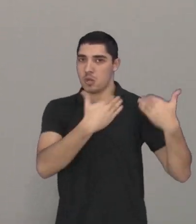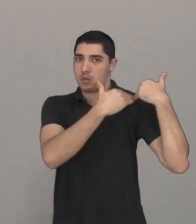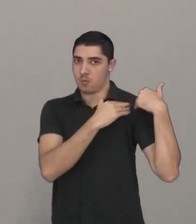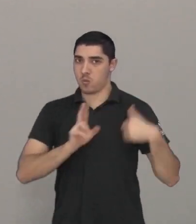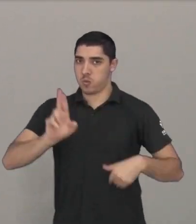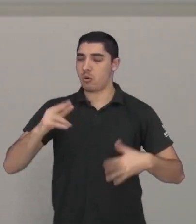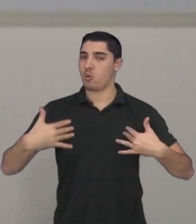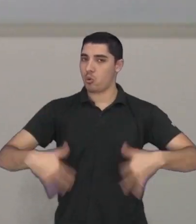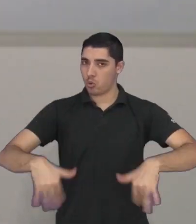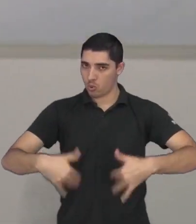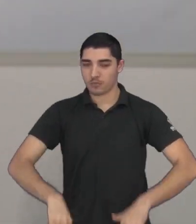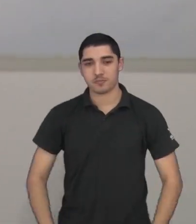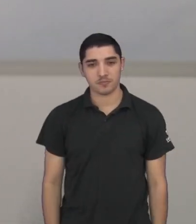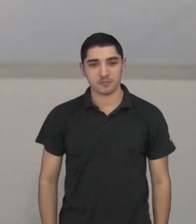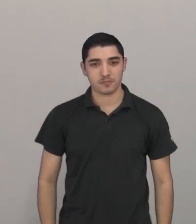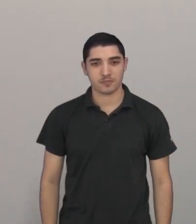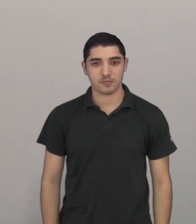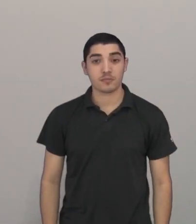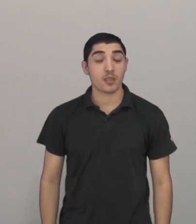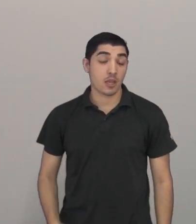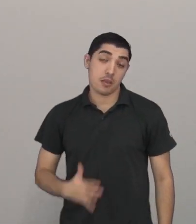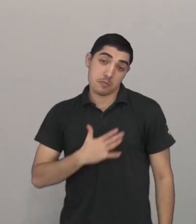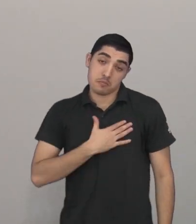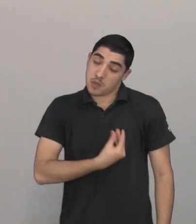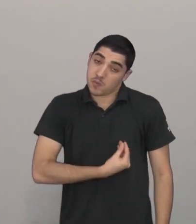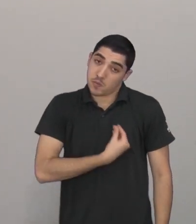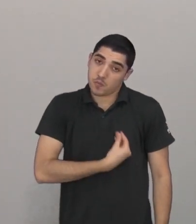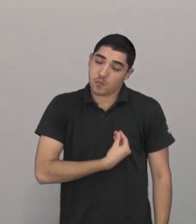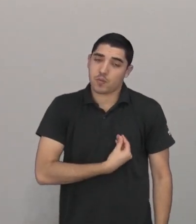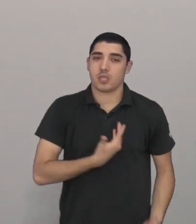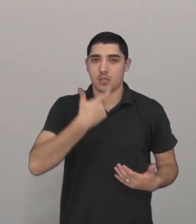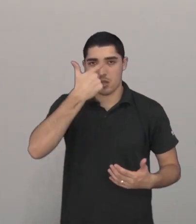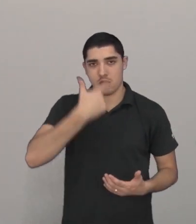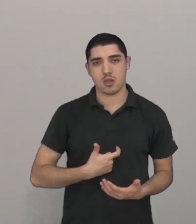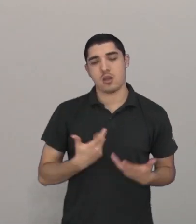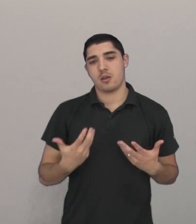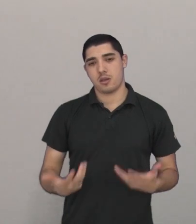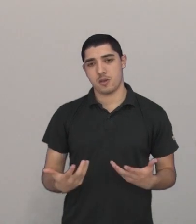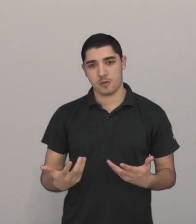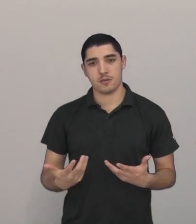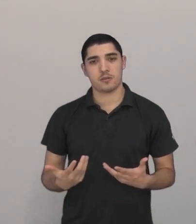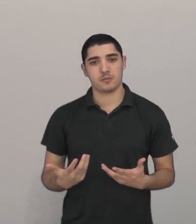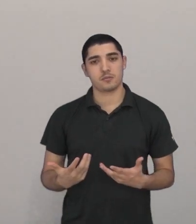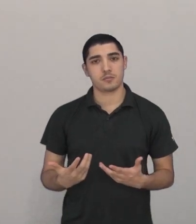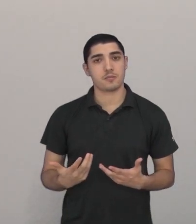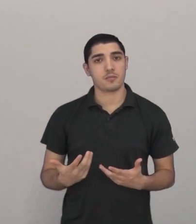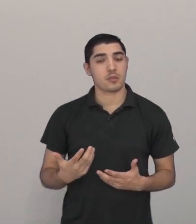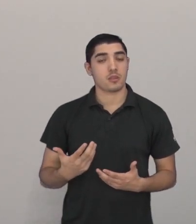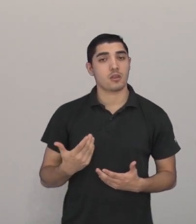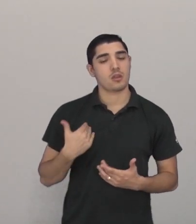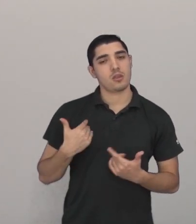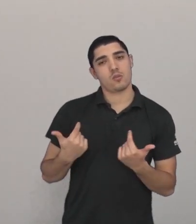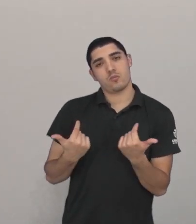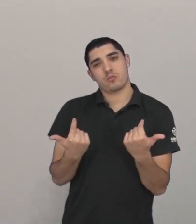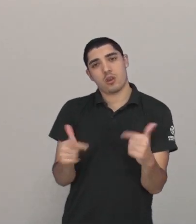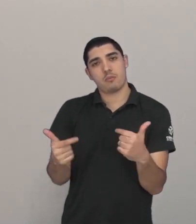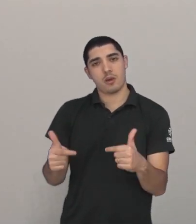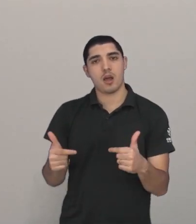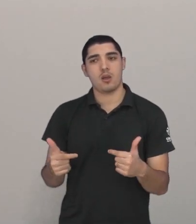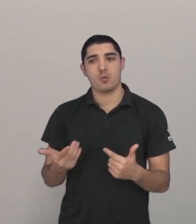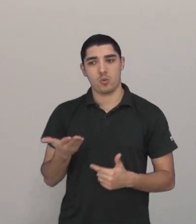foram contempladas, né, porque a produção que ele conseguiu comprar foi pouco, não deu para todo mundo, mas que ele faça essa